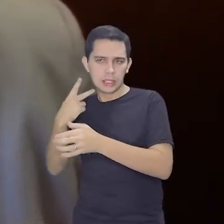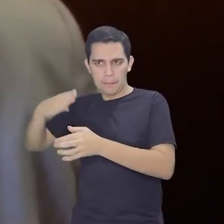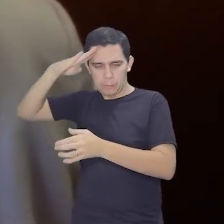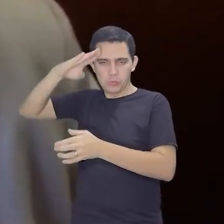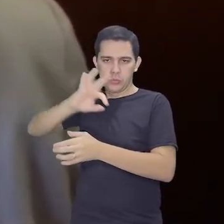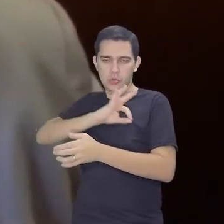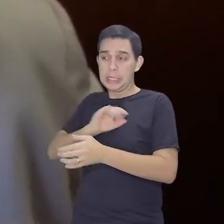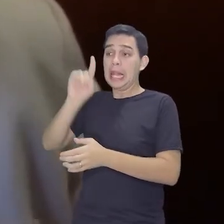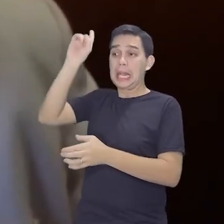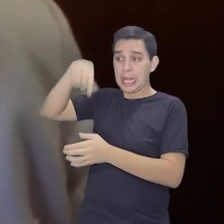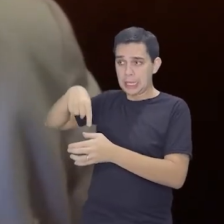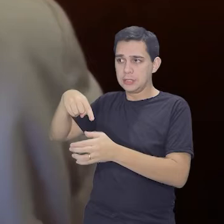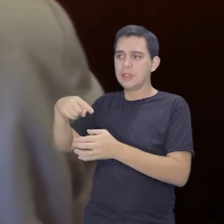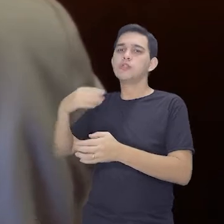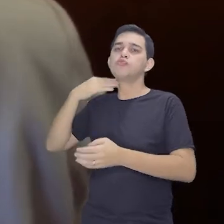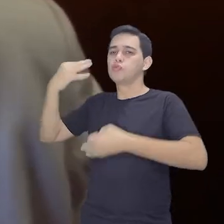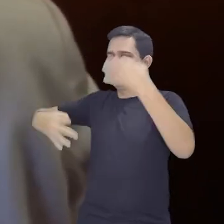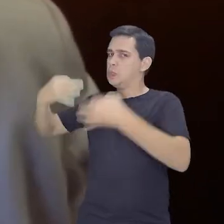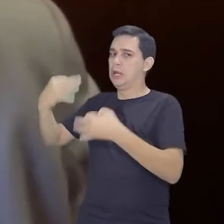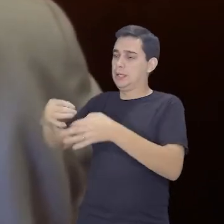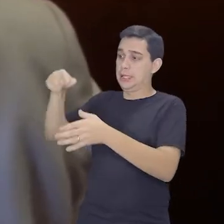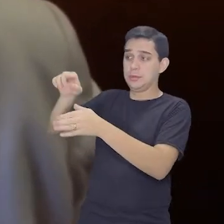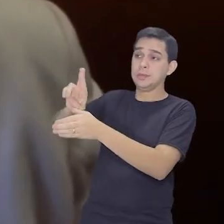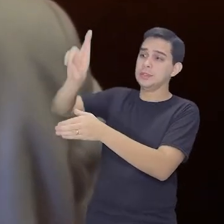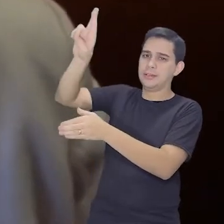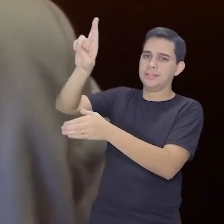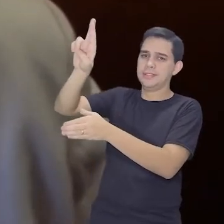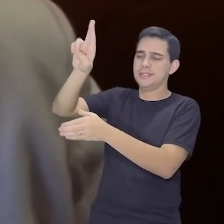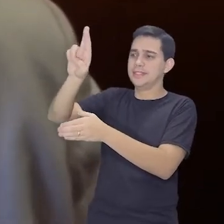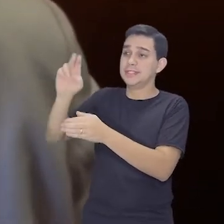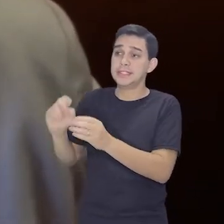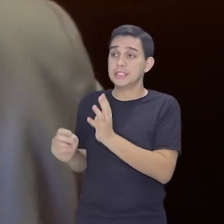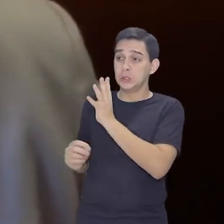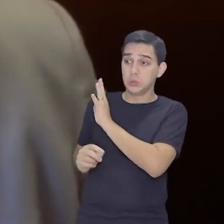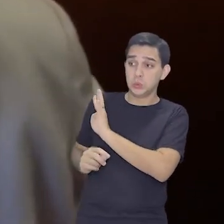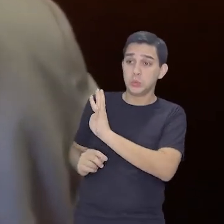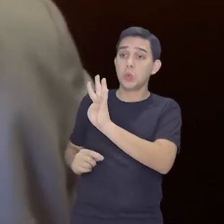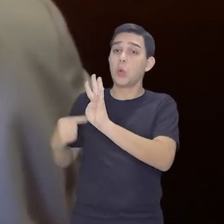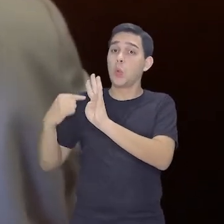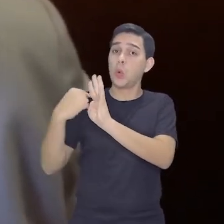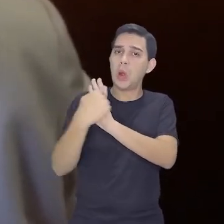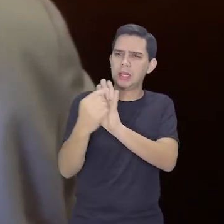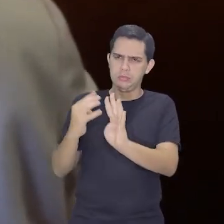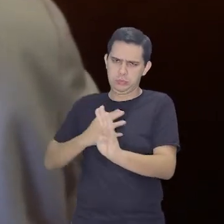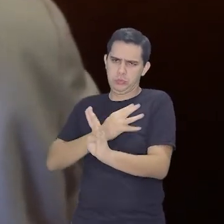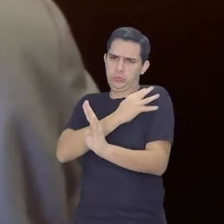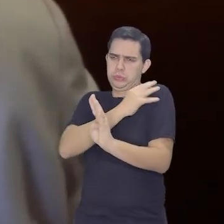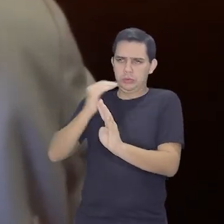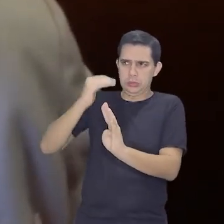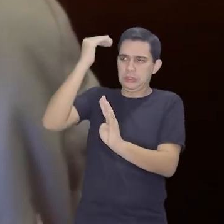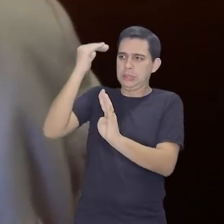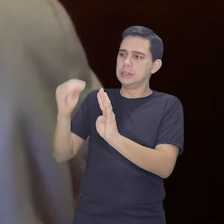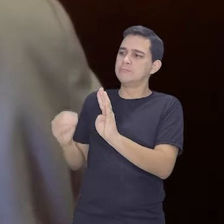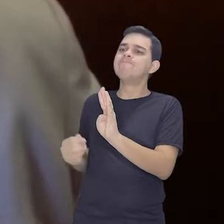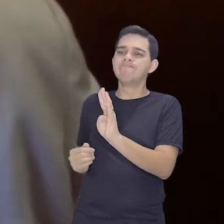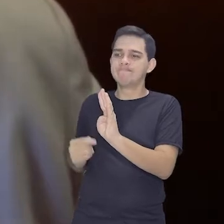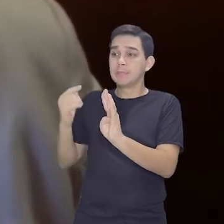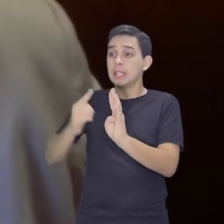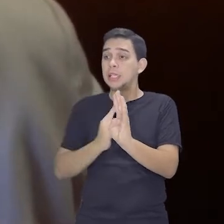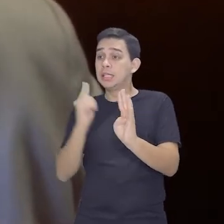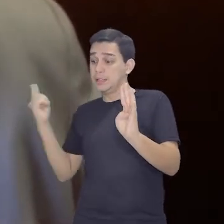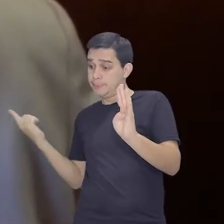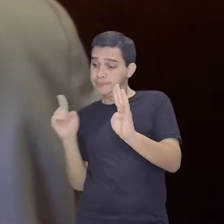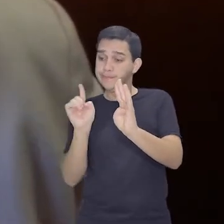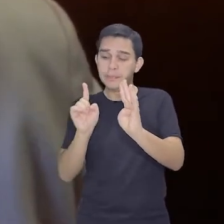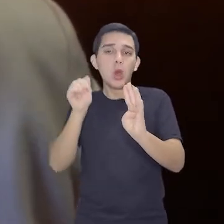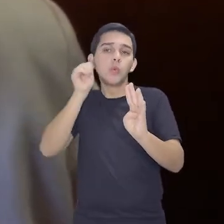do Conselho Especial, né, que é formado por 4 oficiais da Polícia Militar e a juíza togada, para que os